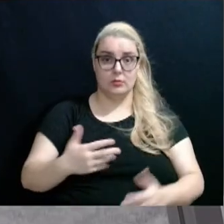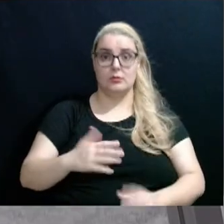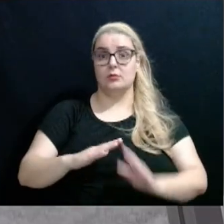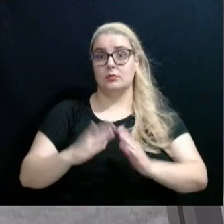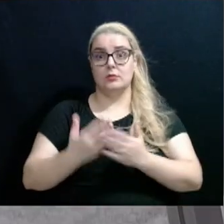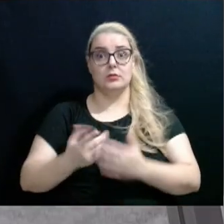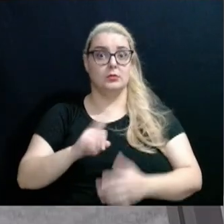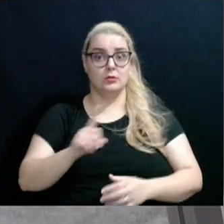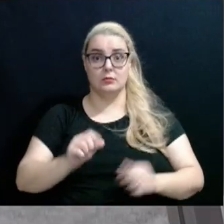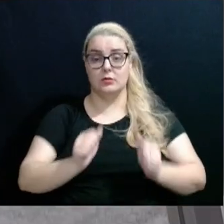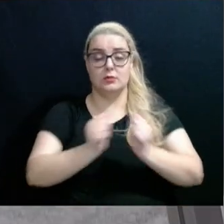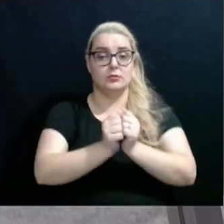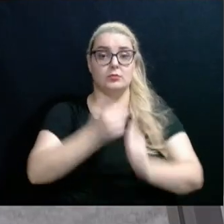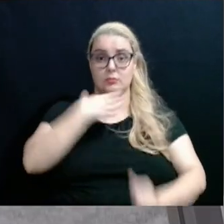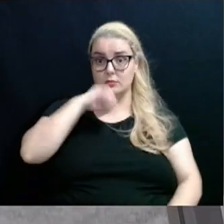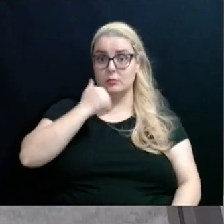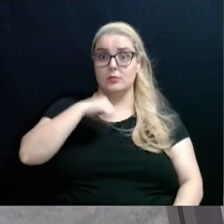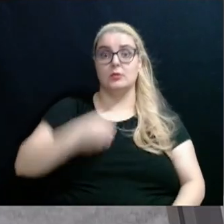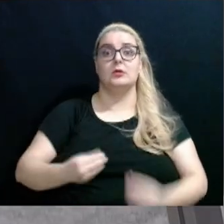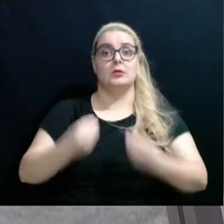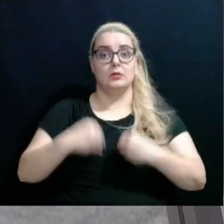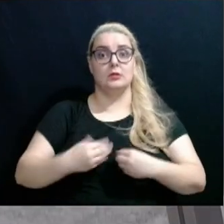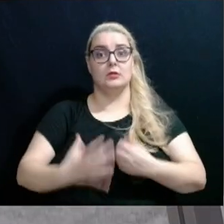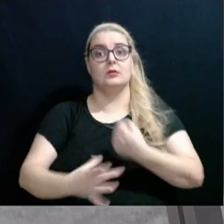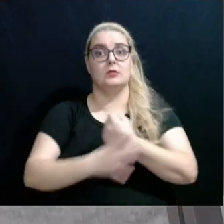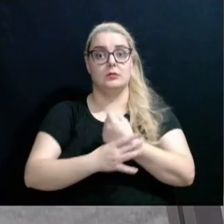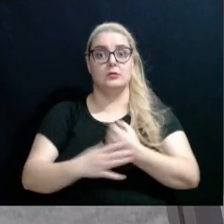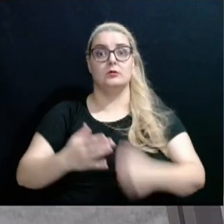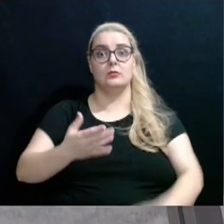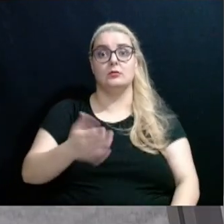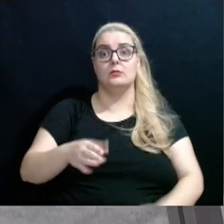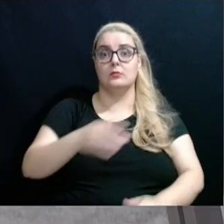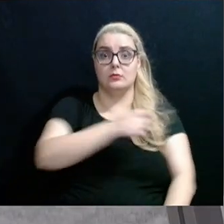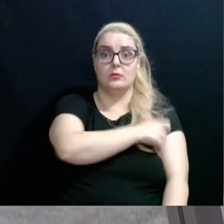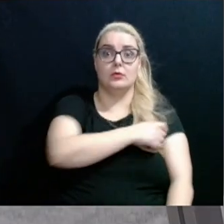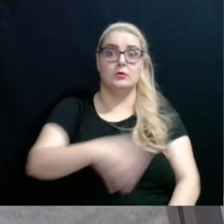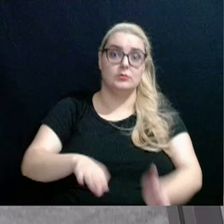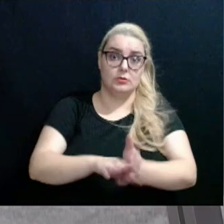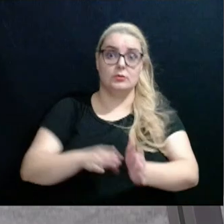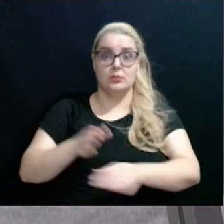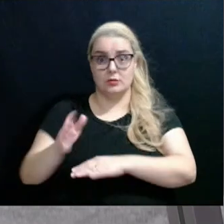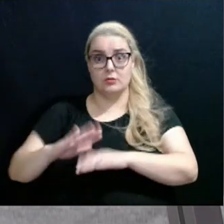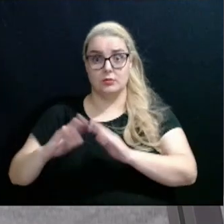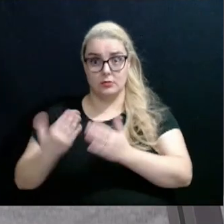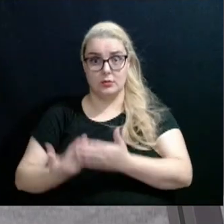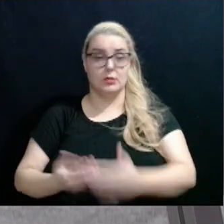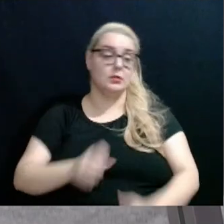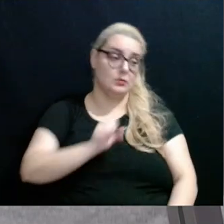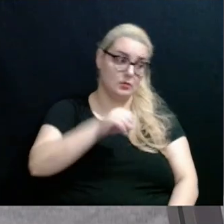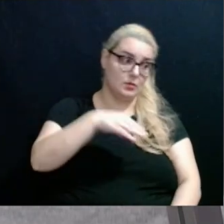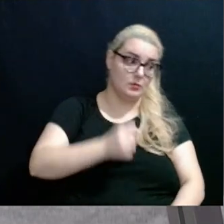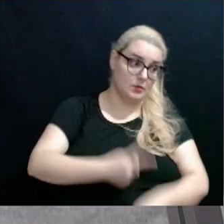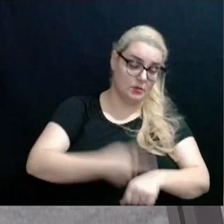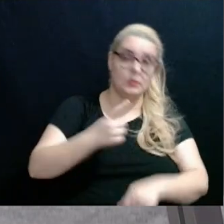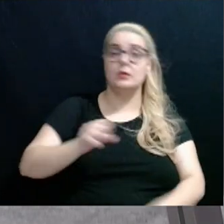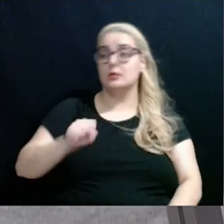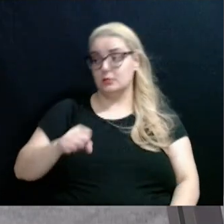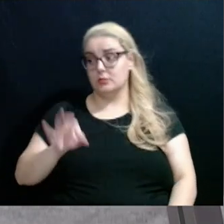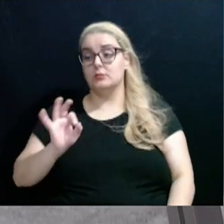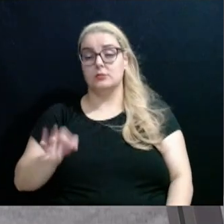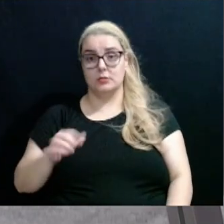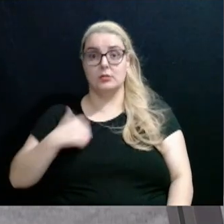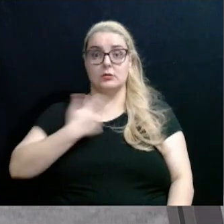dá segurança para os pais que o aluno chegou e entrou na escola. Bom, então seria SMS em tempo real. Sim, com certeza. E nós